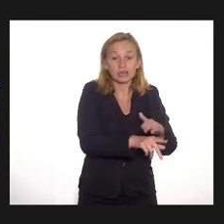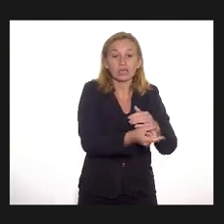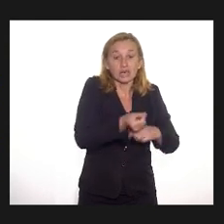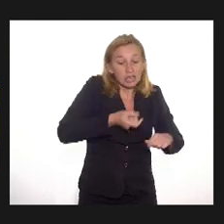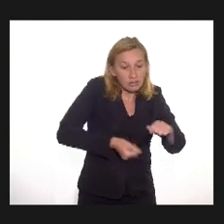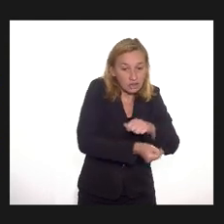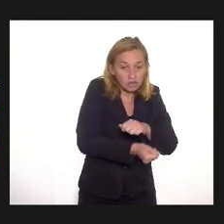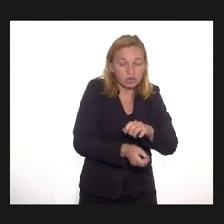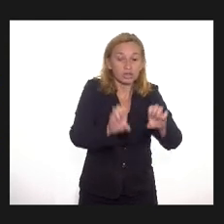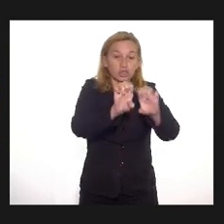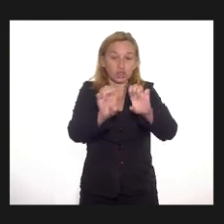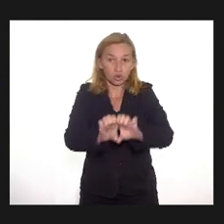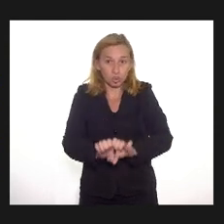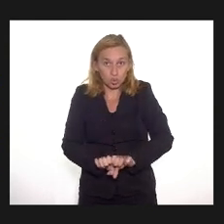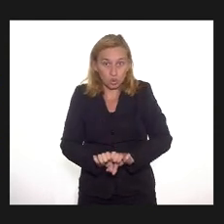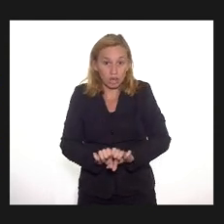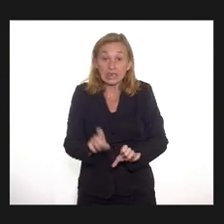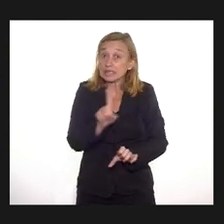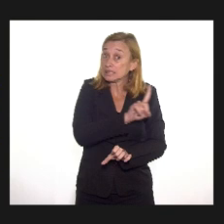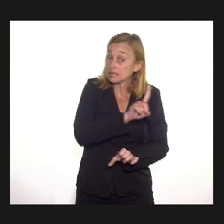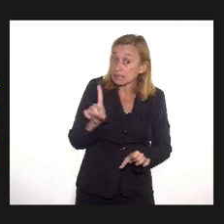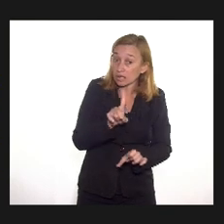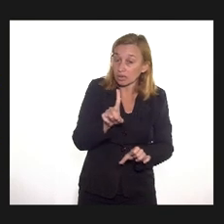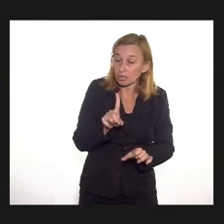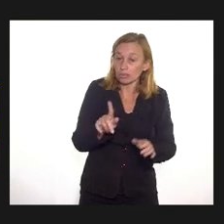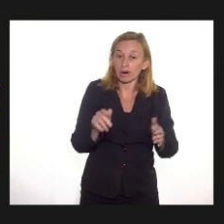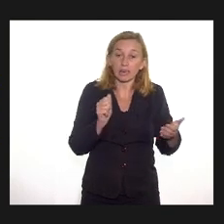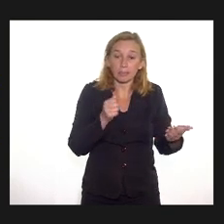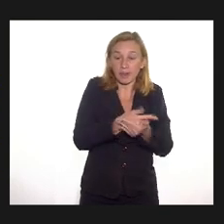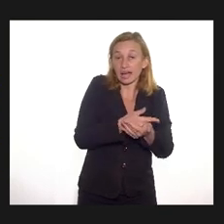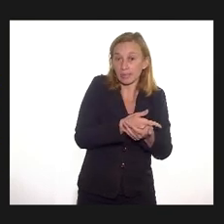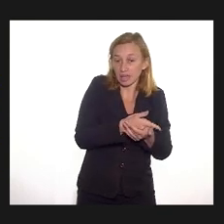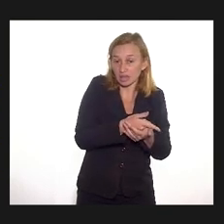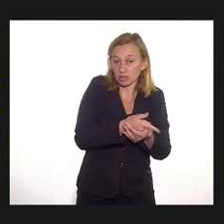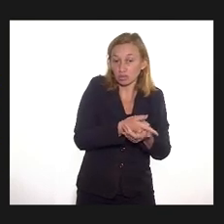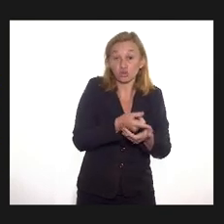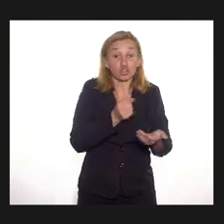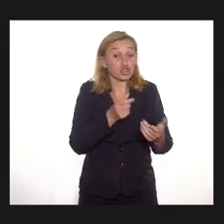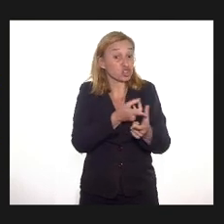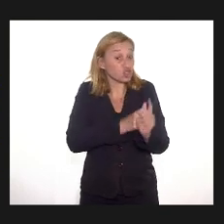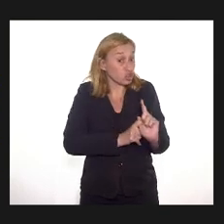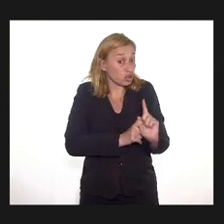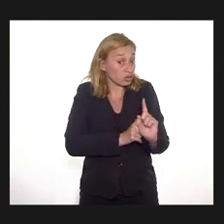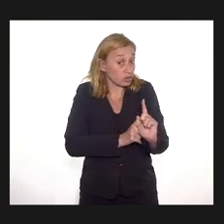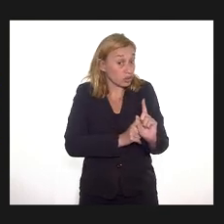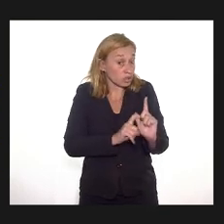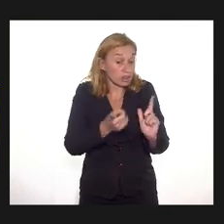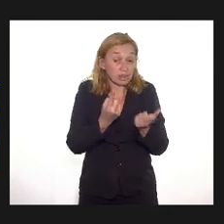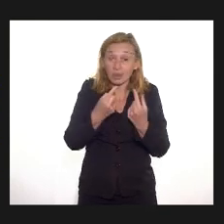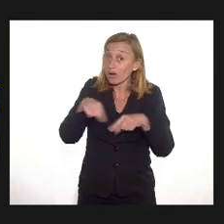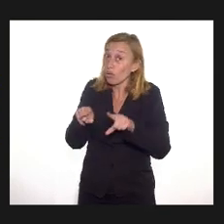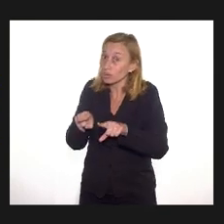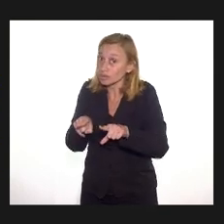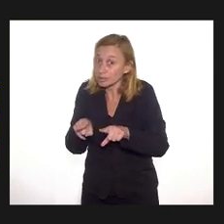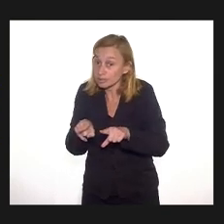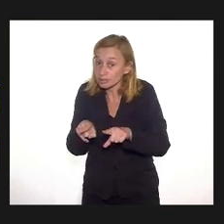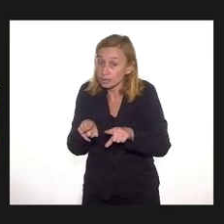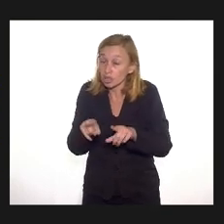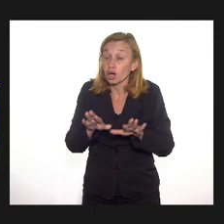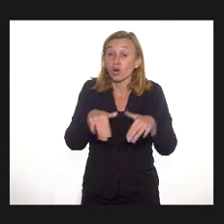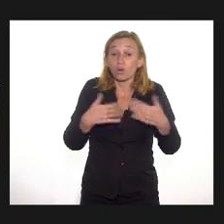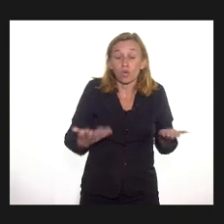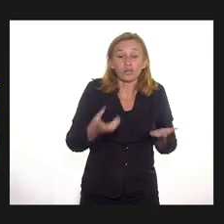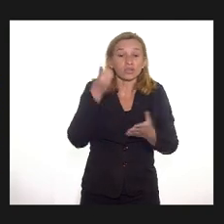investido em infraestrutura, não para pagamento, mero pagamento de dívida, porque senão seria contraditório. Quando